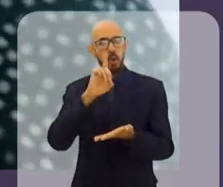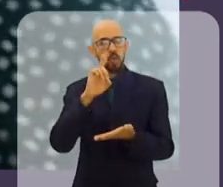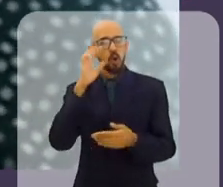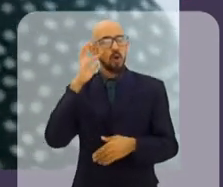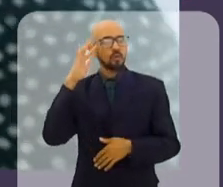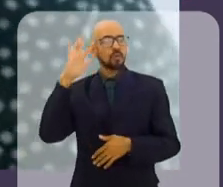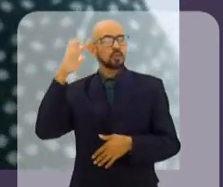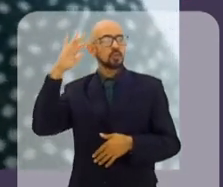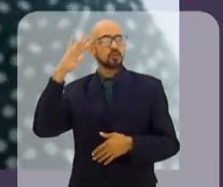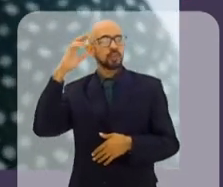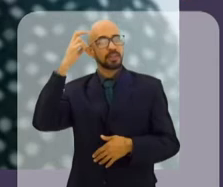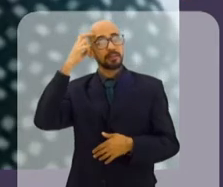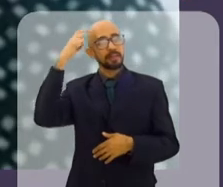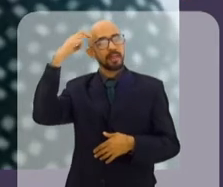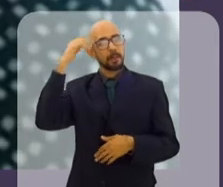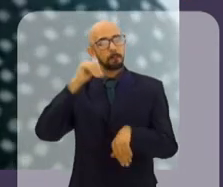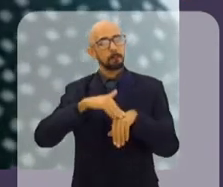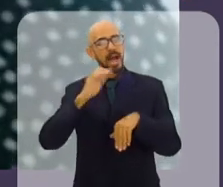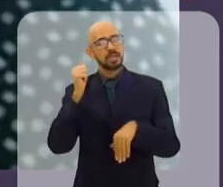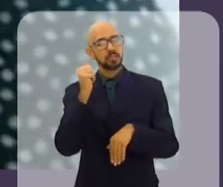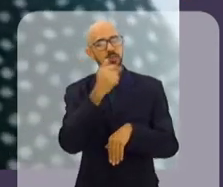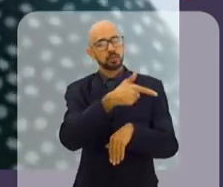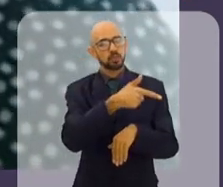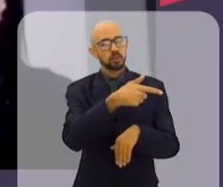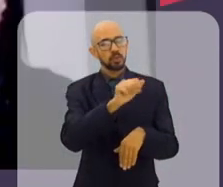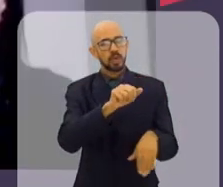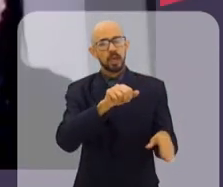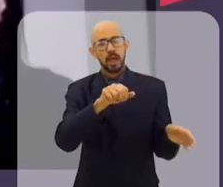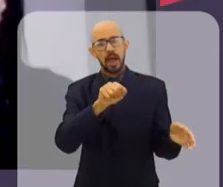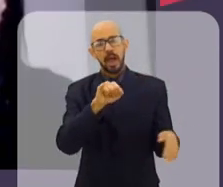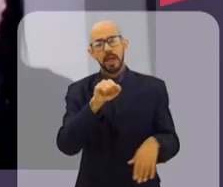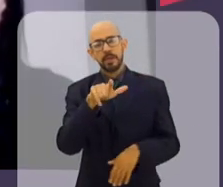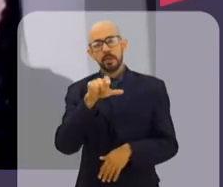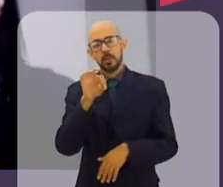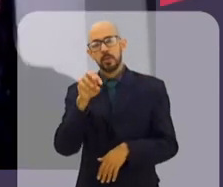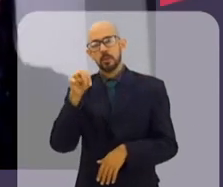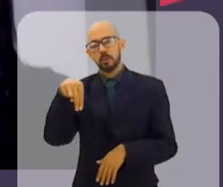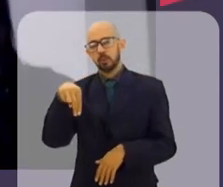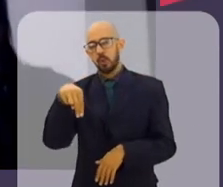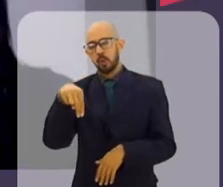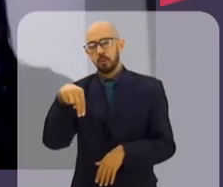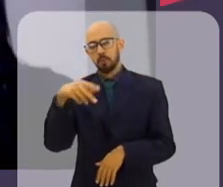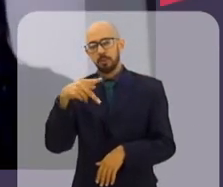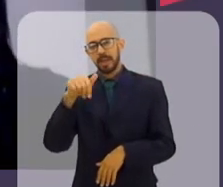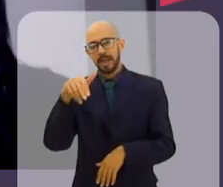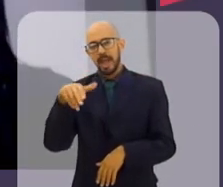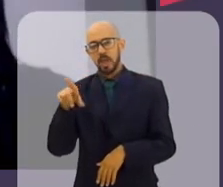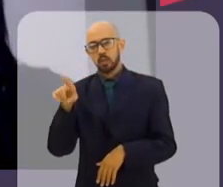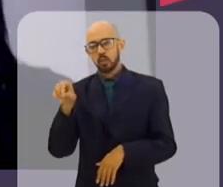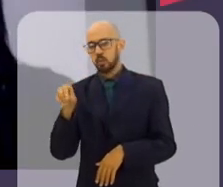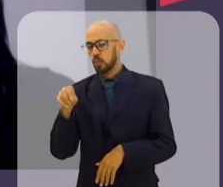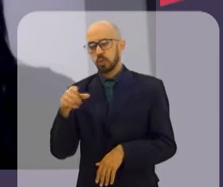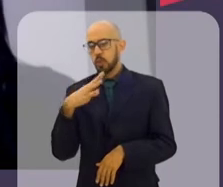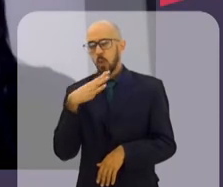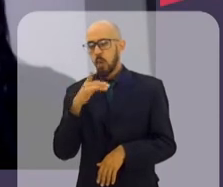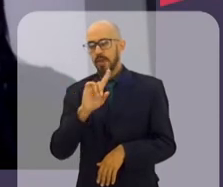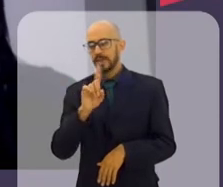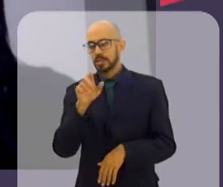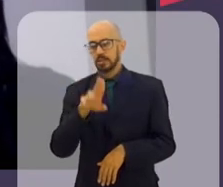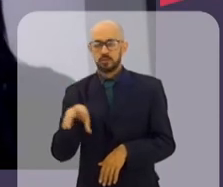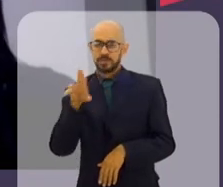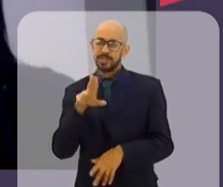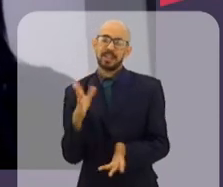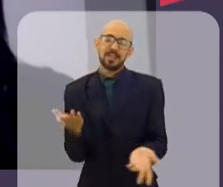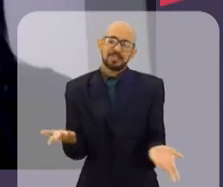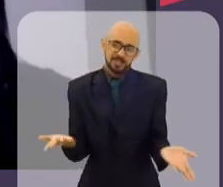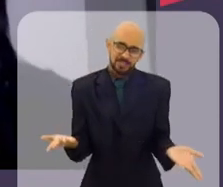é mais intelectual do que o Ailton Krenak, que não passou pela UFRJ. Entende? Então, a gente tem que aprender a valorizar